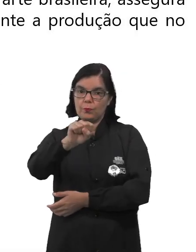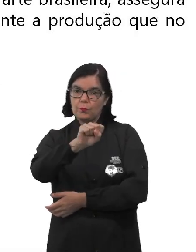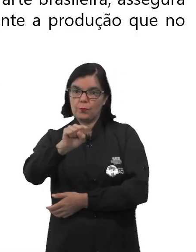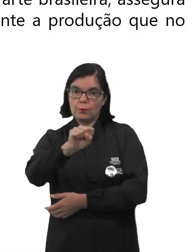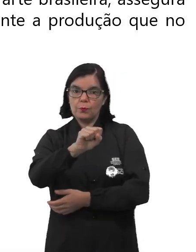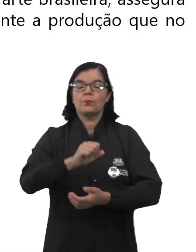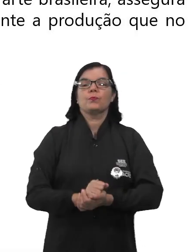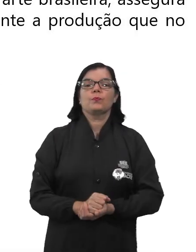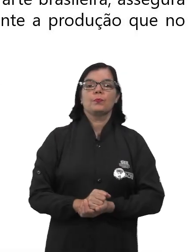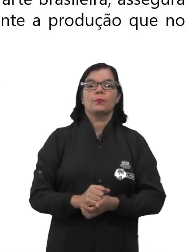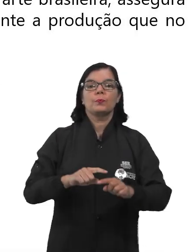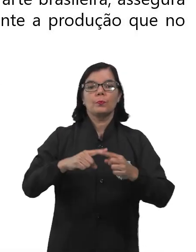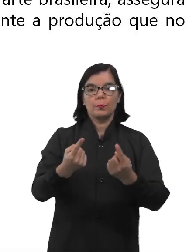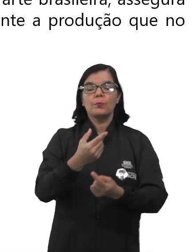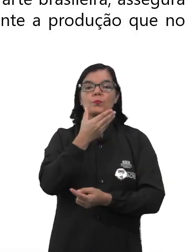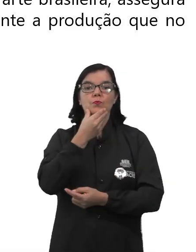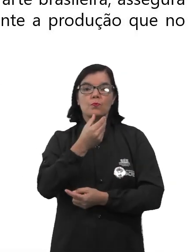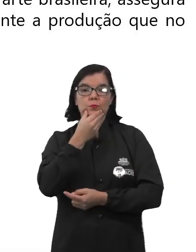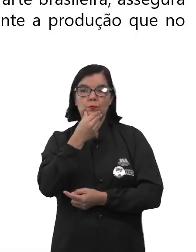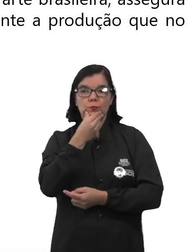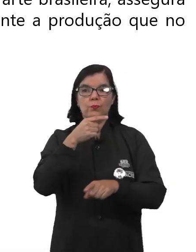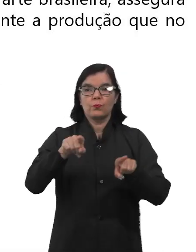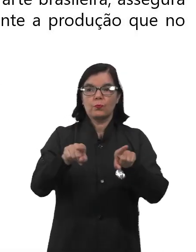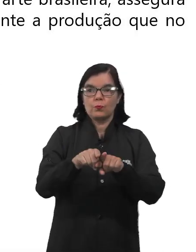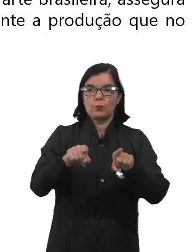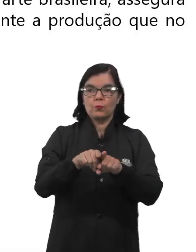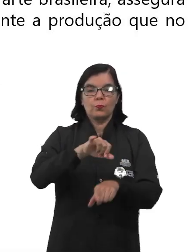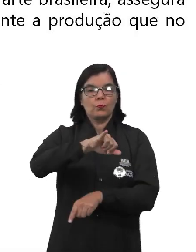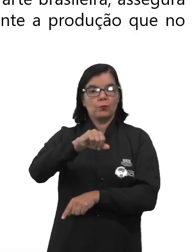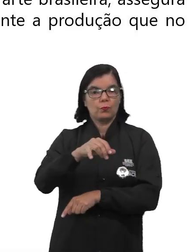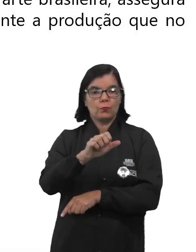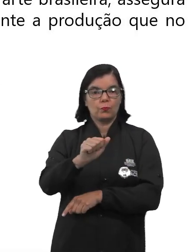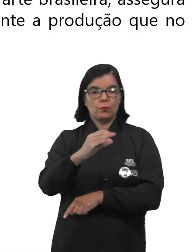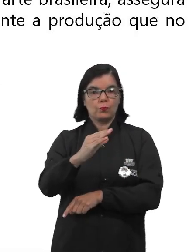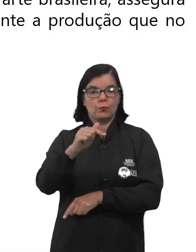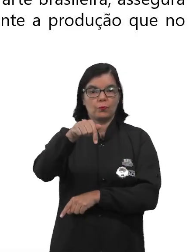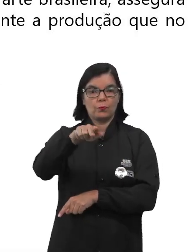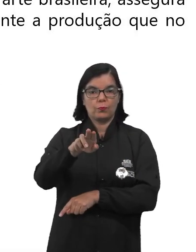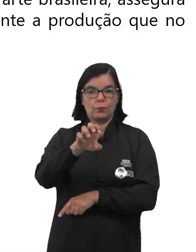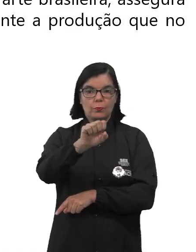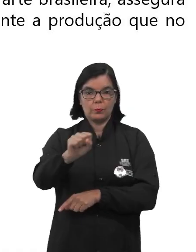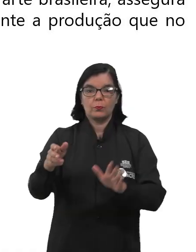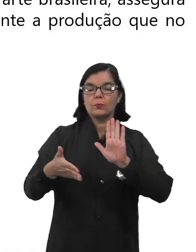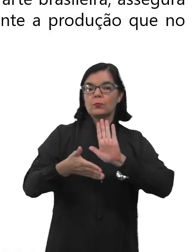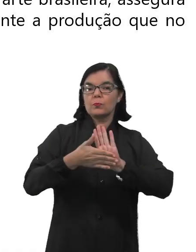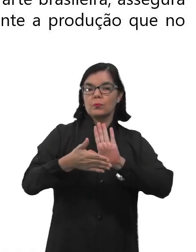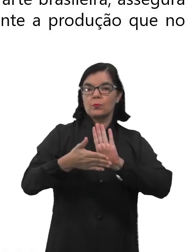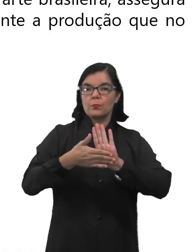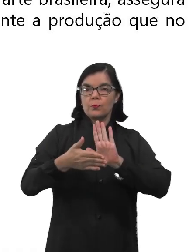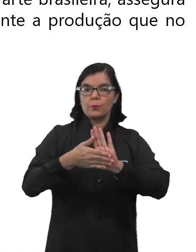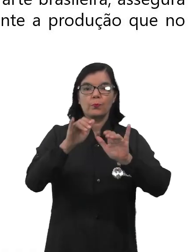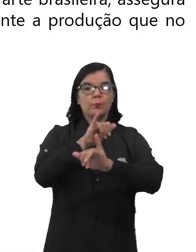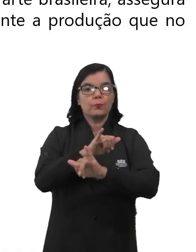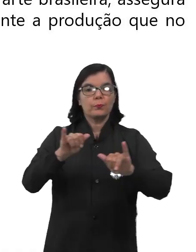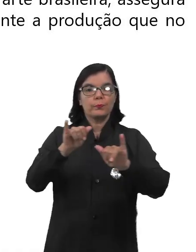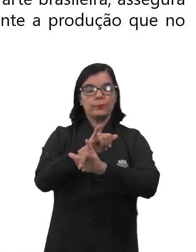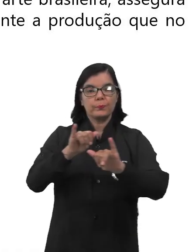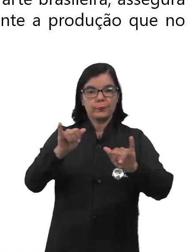1988 pelo galerista Jacques Ardier, espero que seja assim o nome dele, cuja proposta é ser